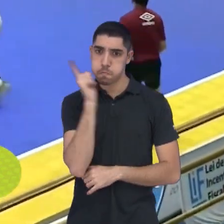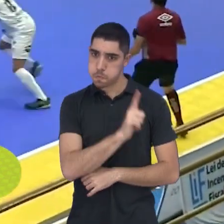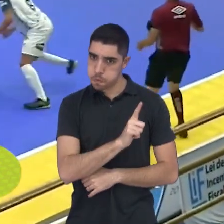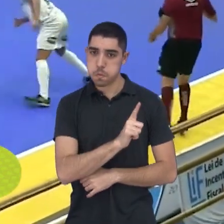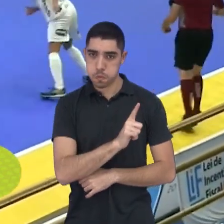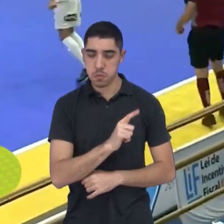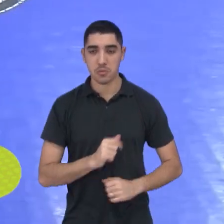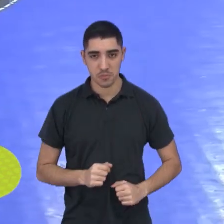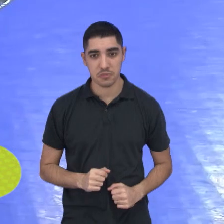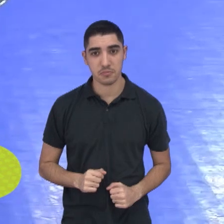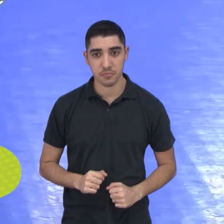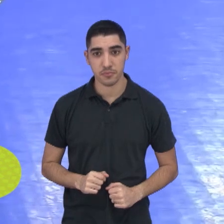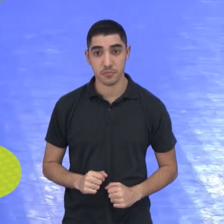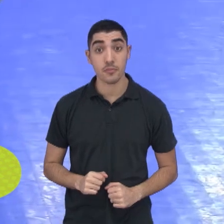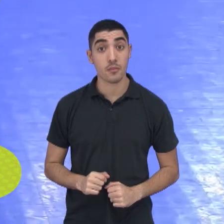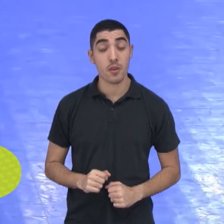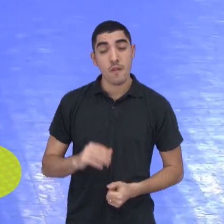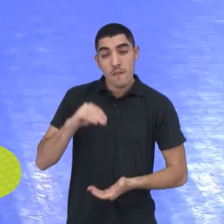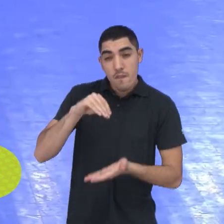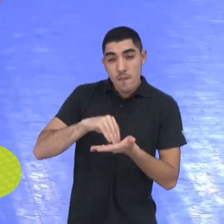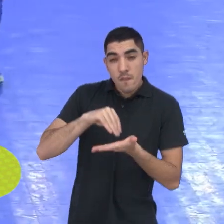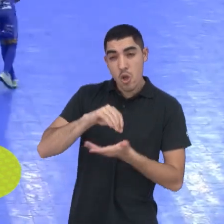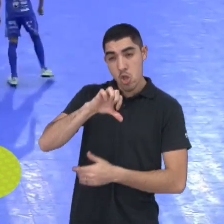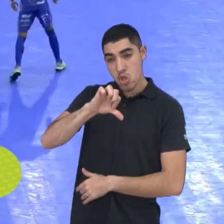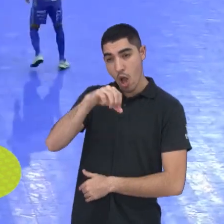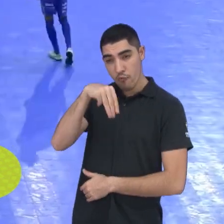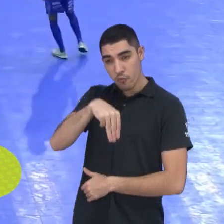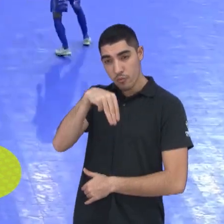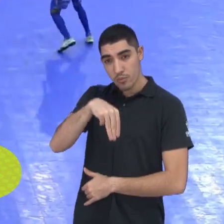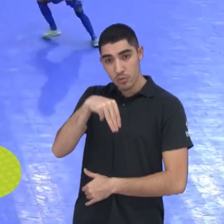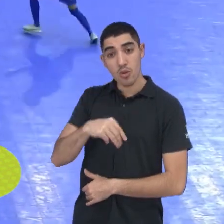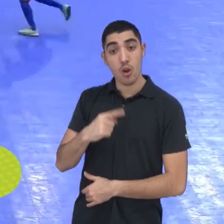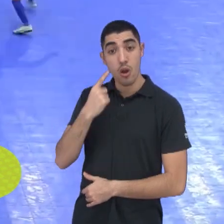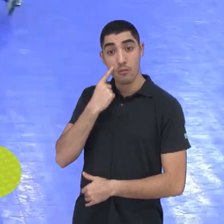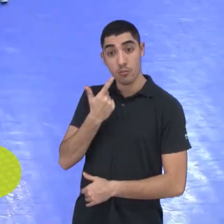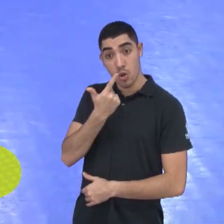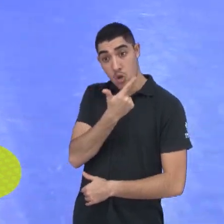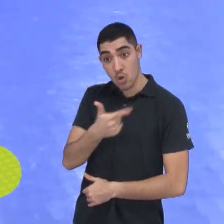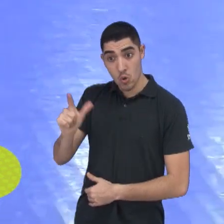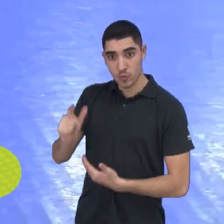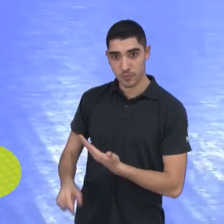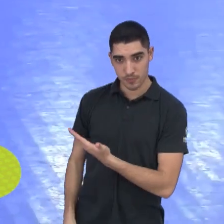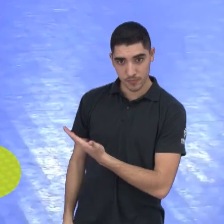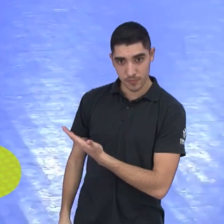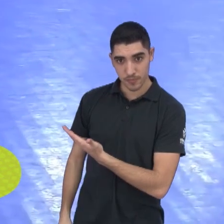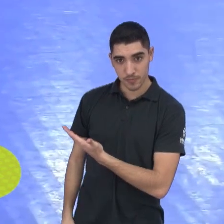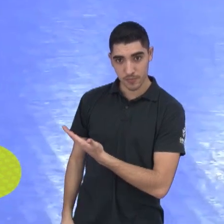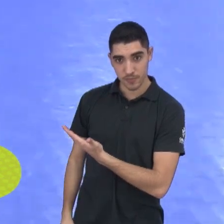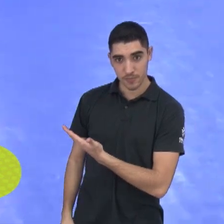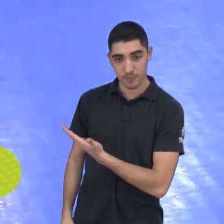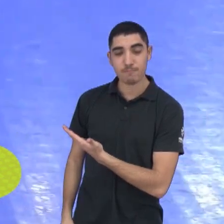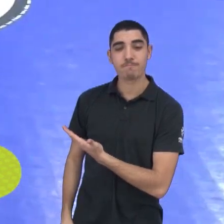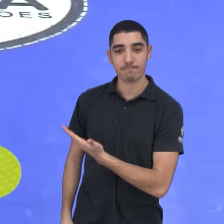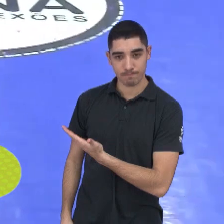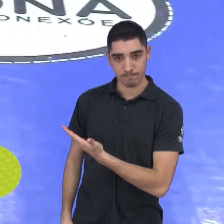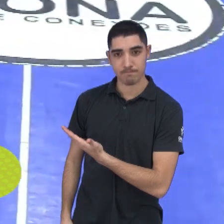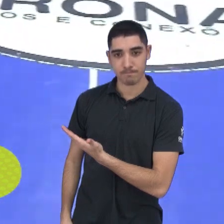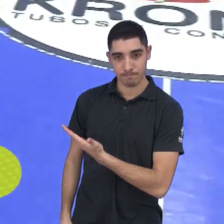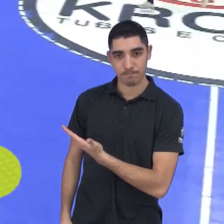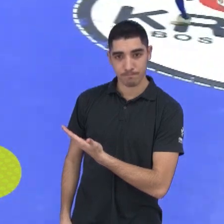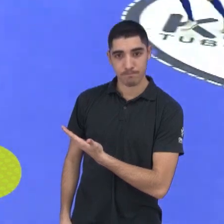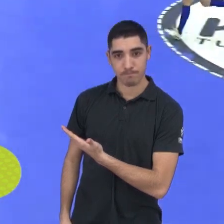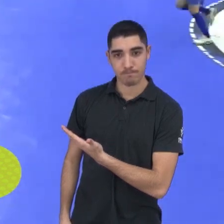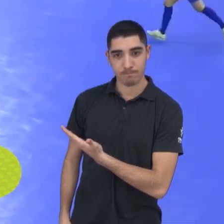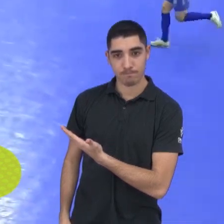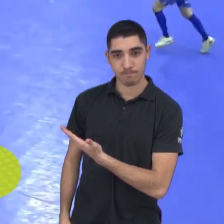São Lourenço. Restando 9 para o fim do primeiro tempo, Catata dividiu com Luquinha e ganhou, carregou e abriu para Wesley,